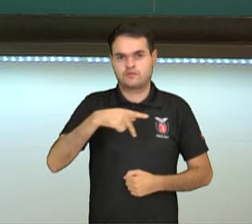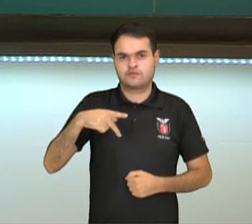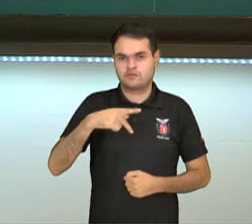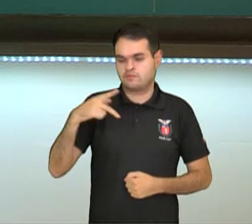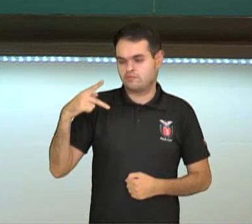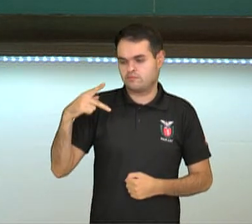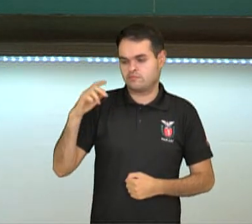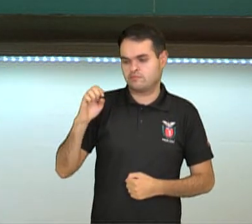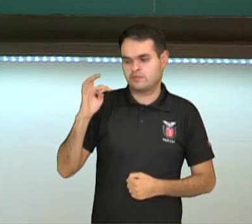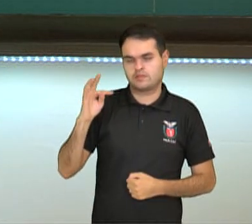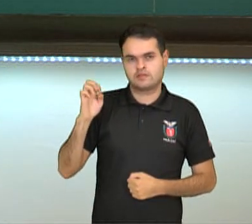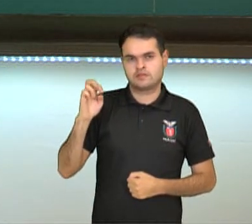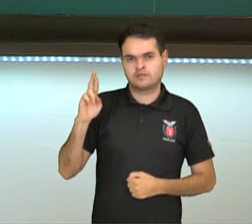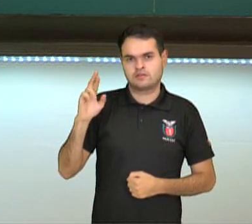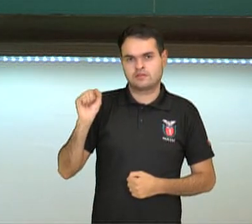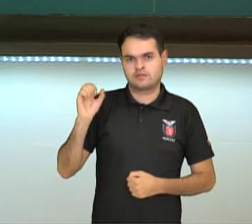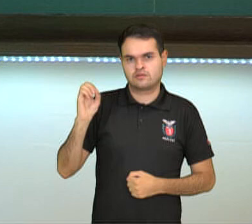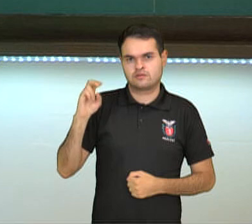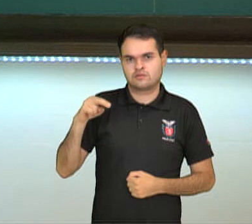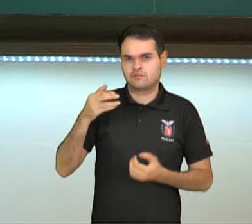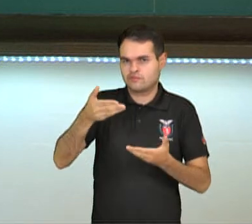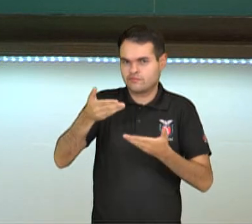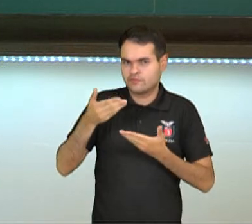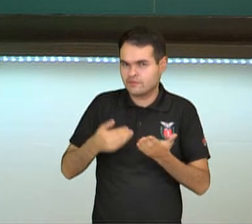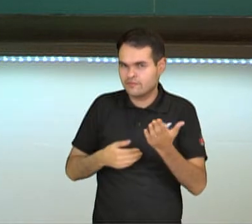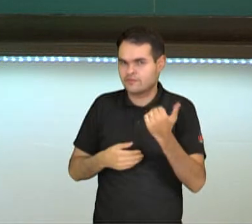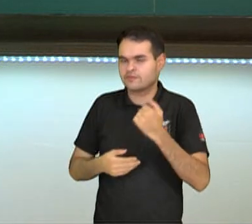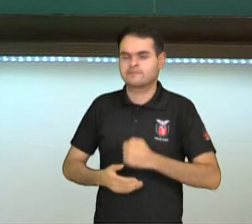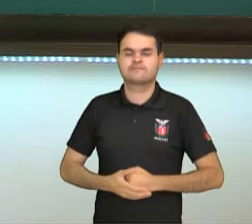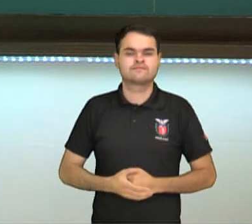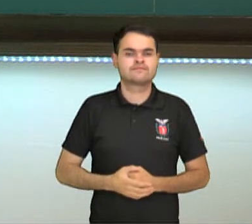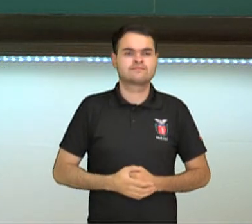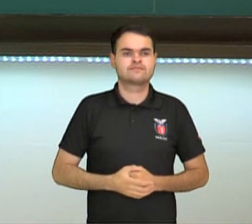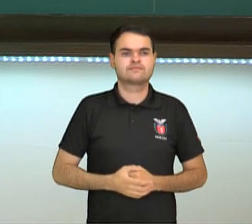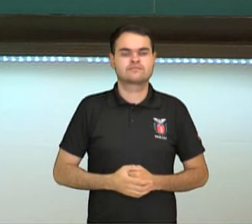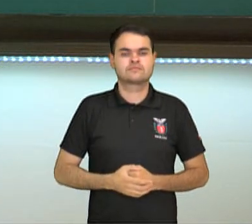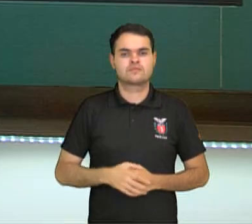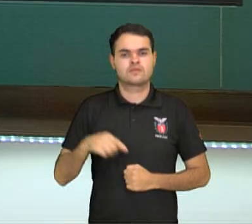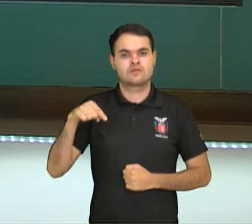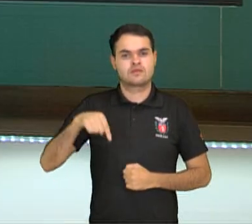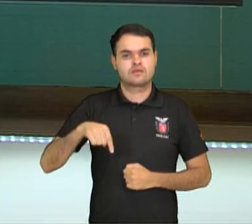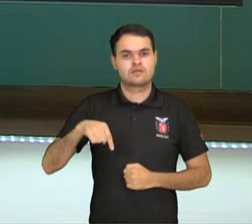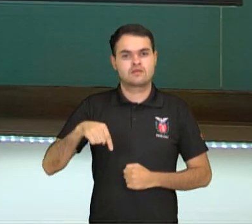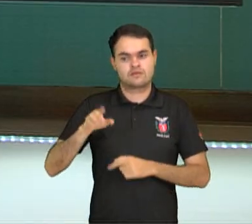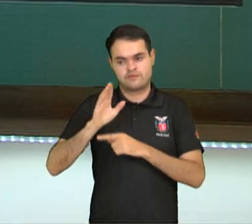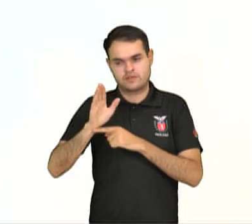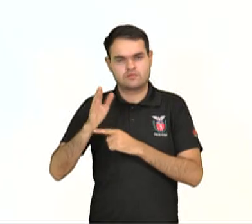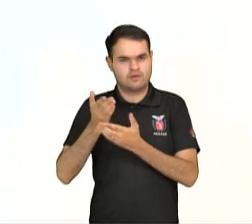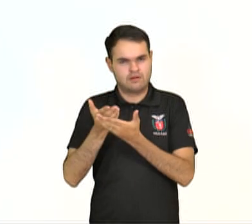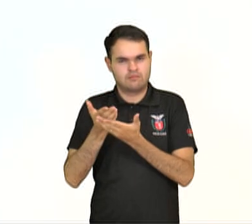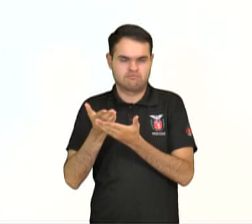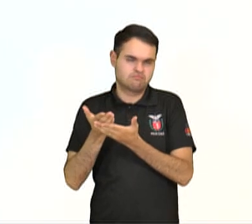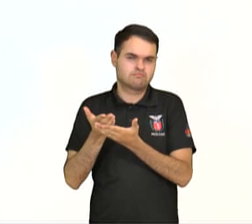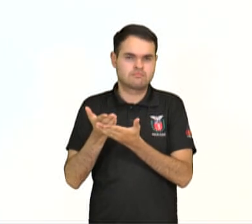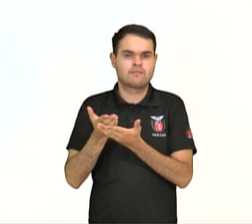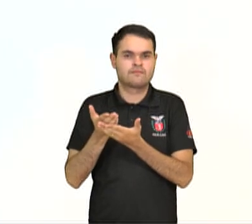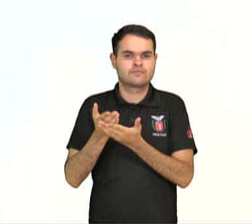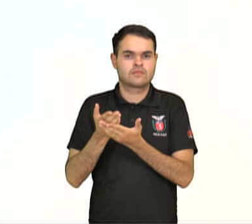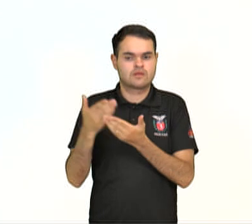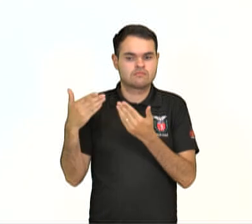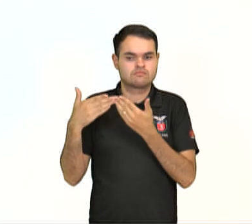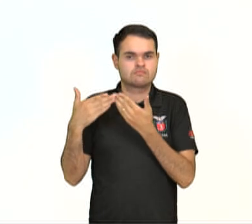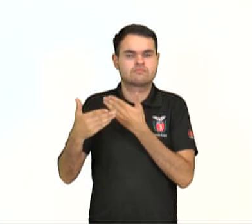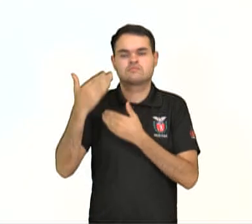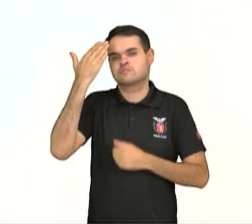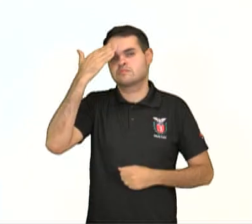Peterson e convido vocês. Vem comigo aqui. Nesse vídeo, nessa aula, nós iremos